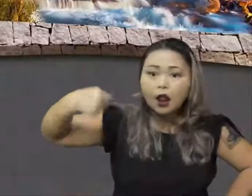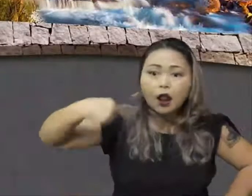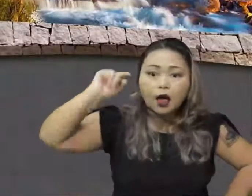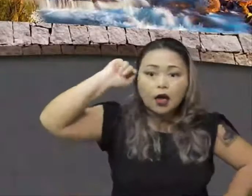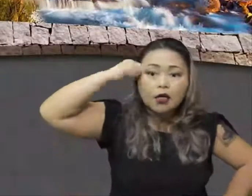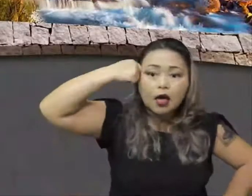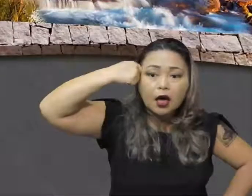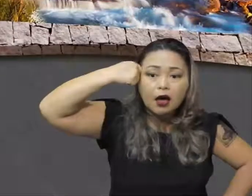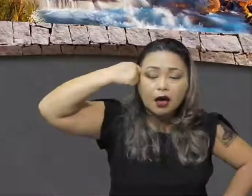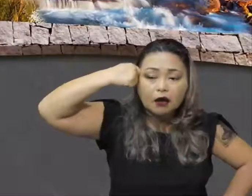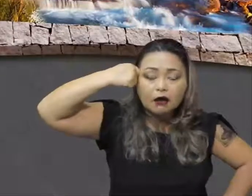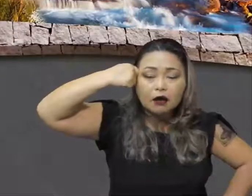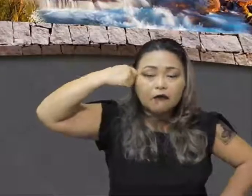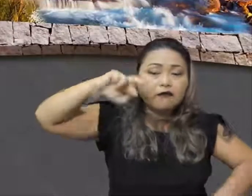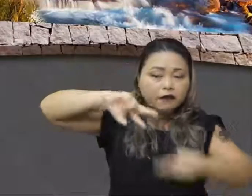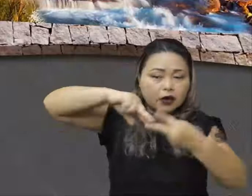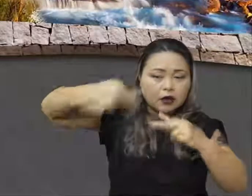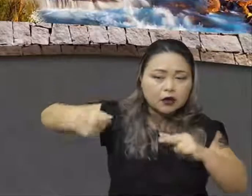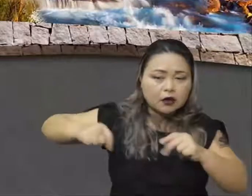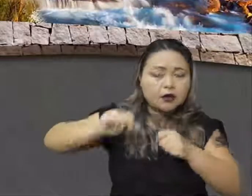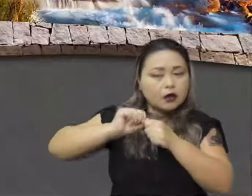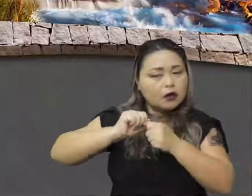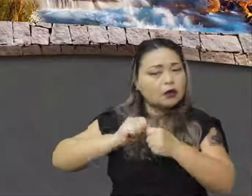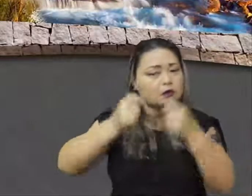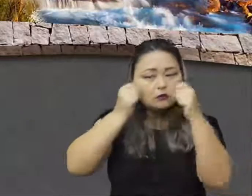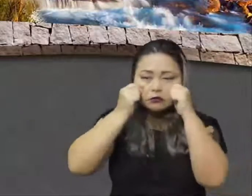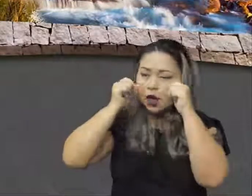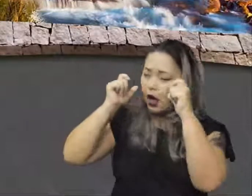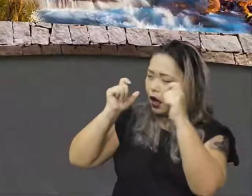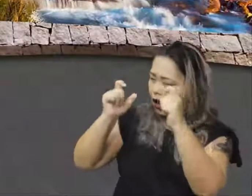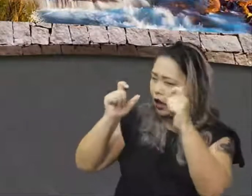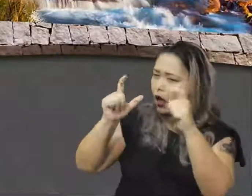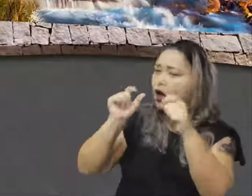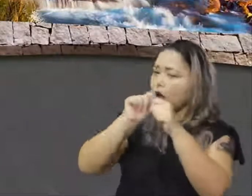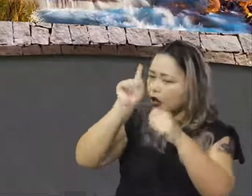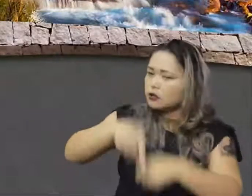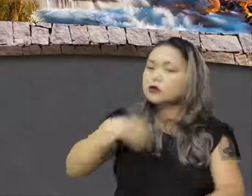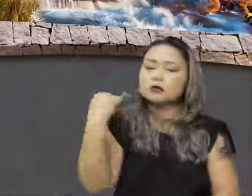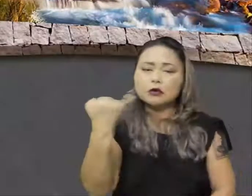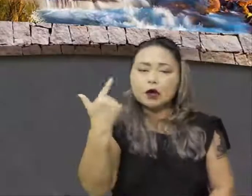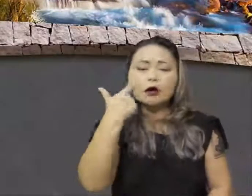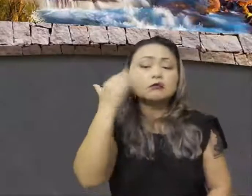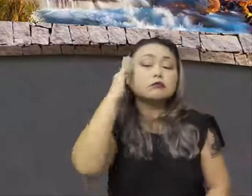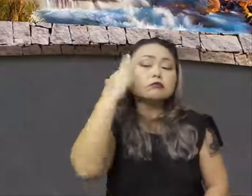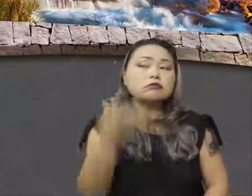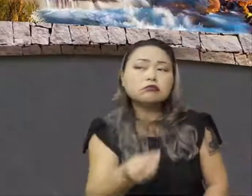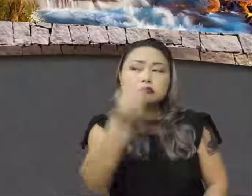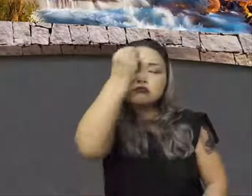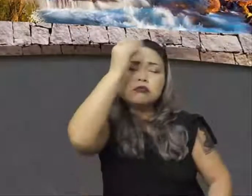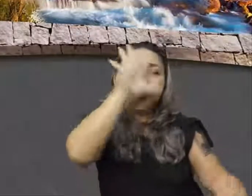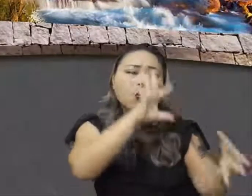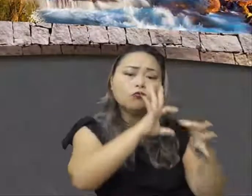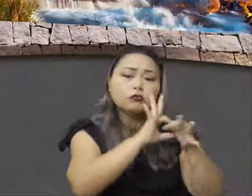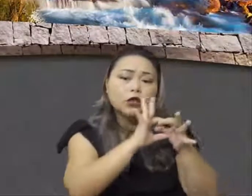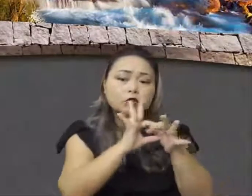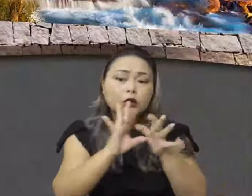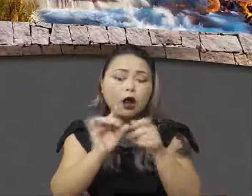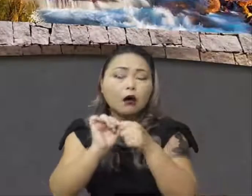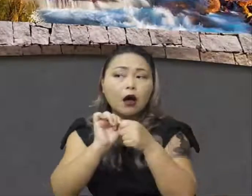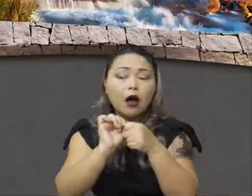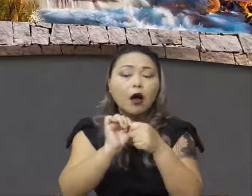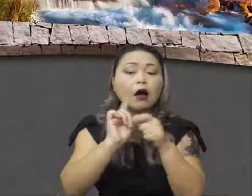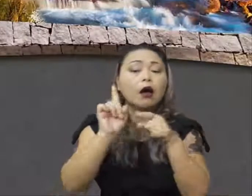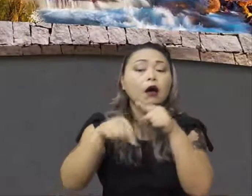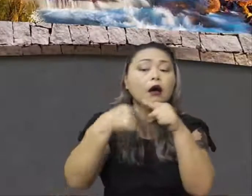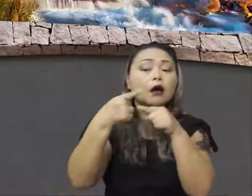gente? Ok? Portanto, fica ligado nisso aí. Isso é muito importante você entender contextualização para você não